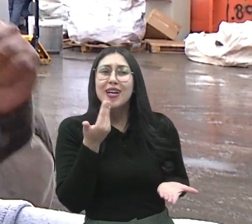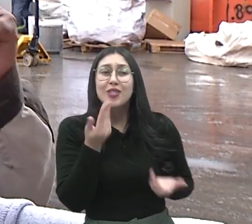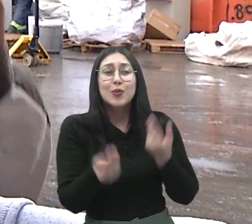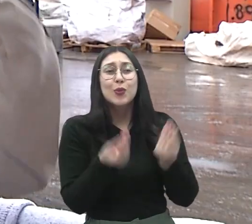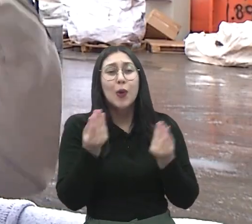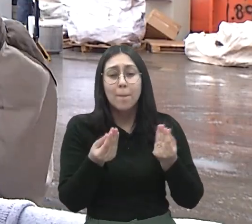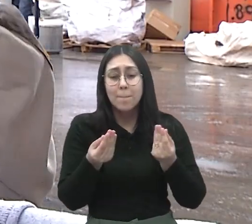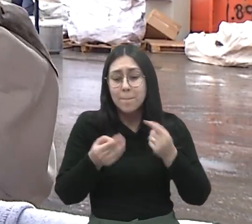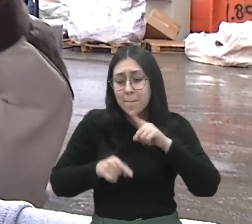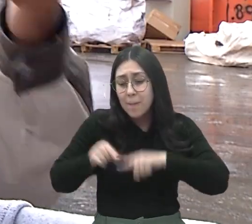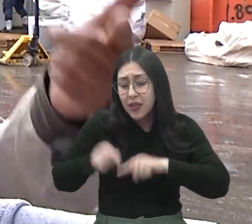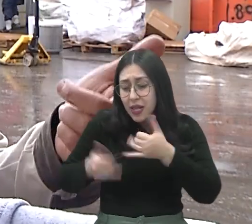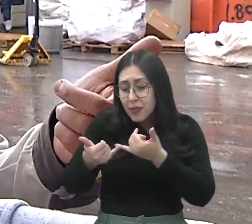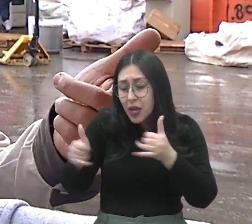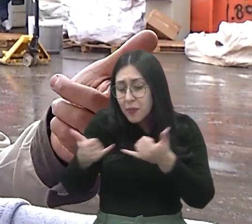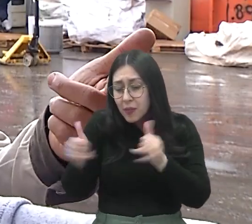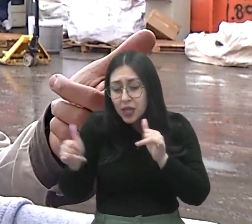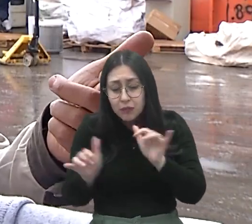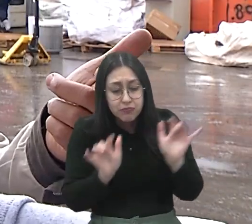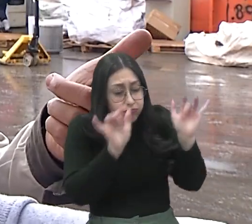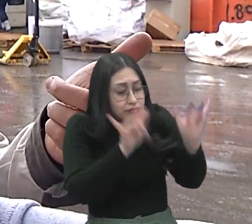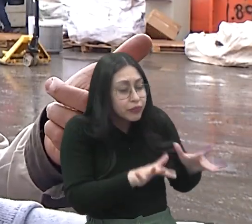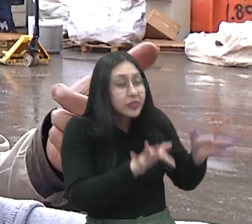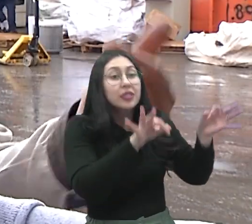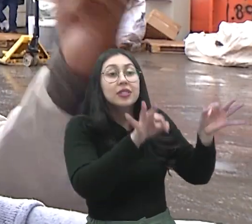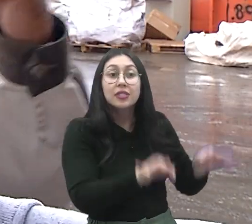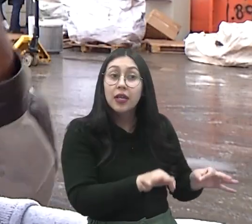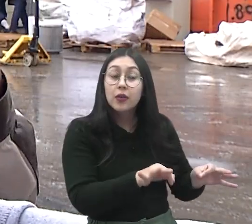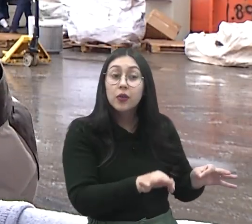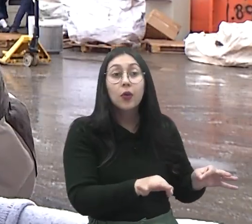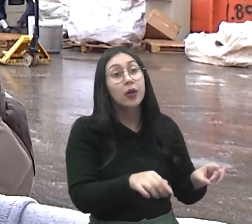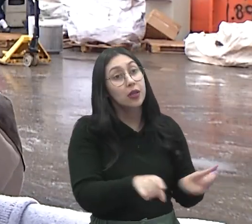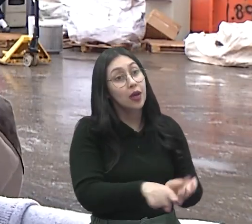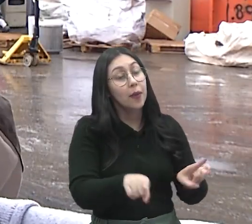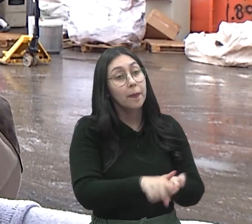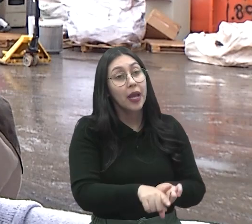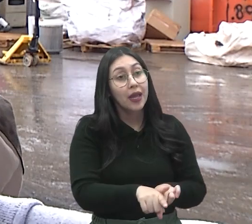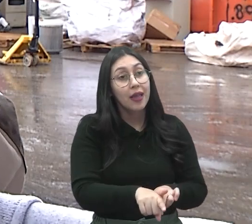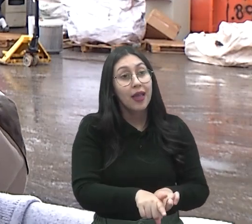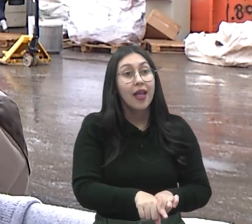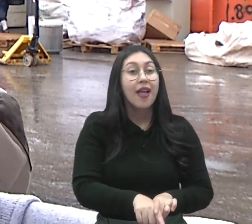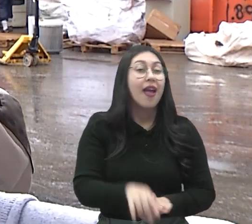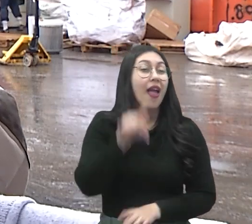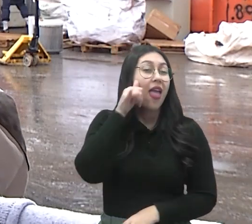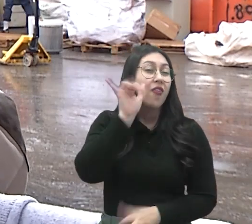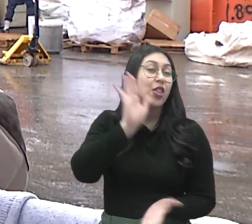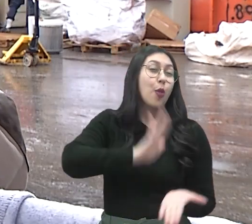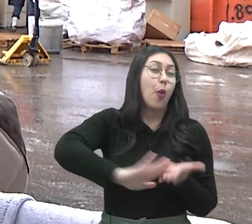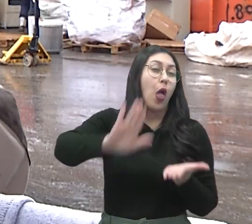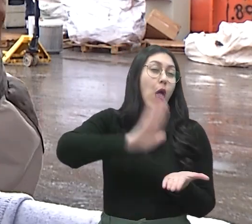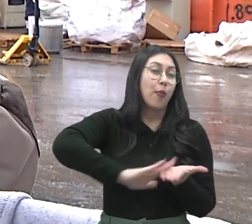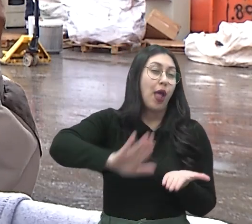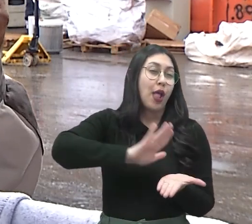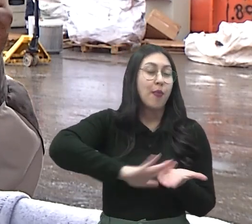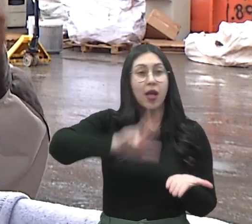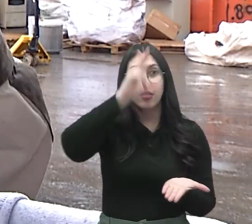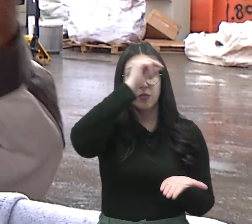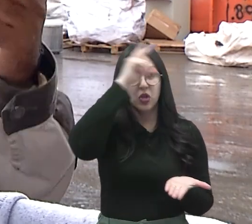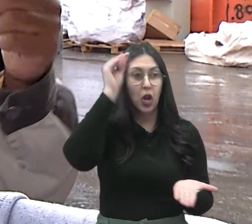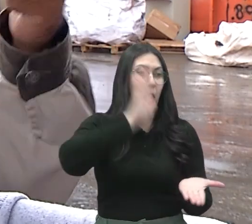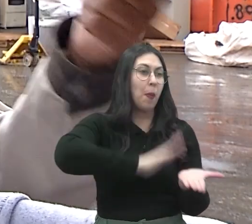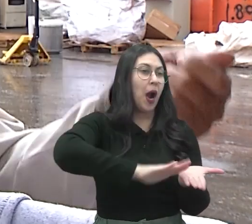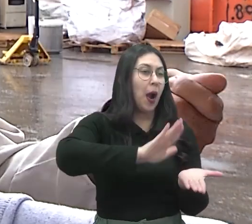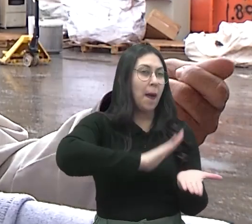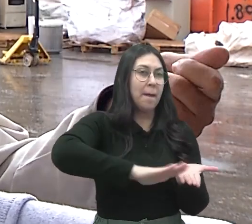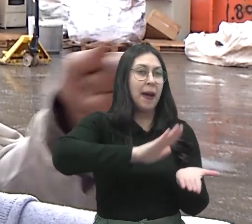destinação final, que corresponderá em um resultado econômico para nós joseenses também, que a prefeitura deixará